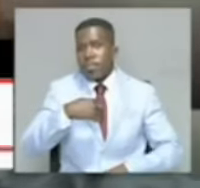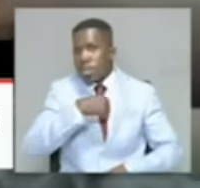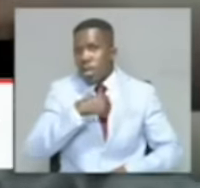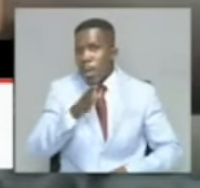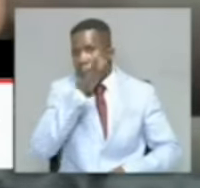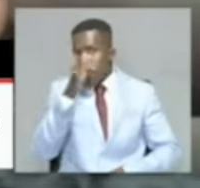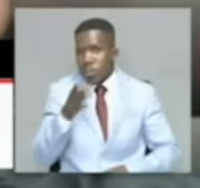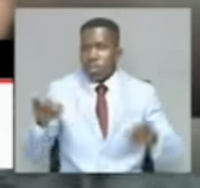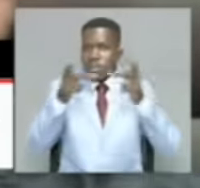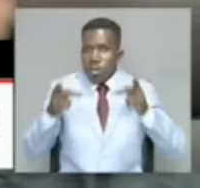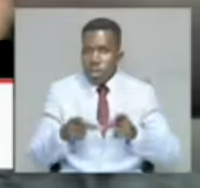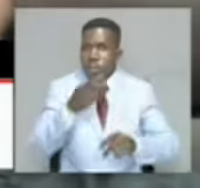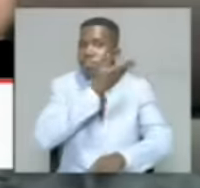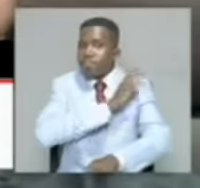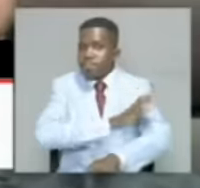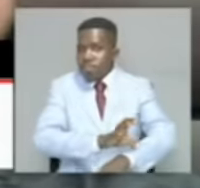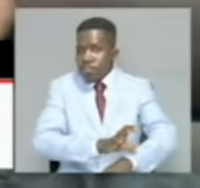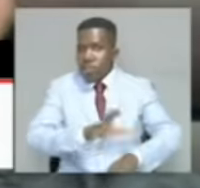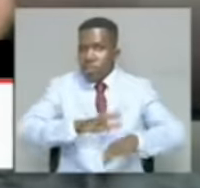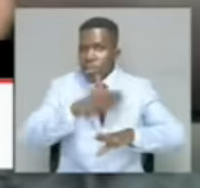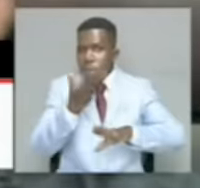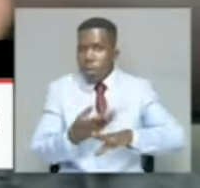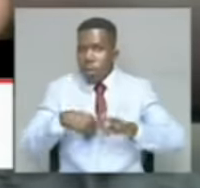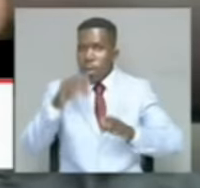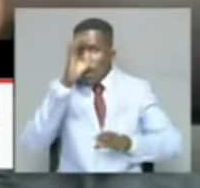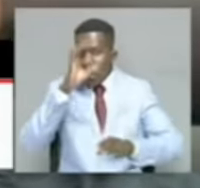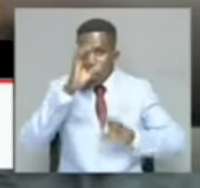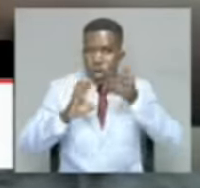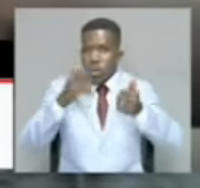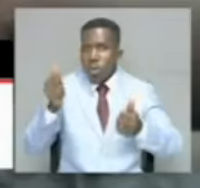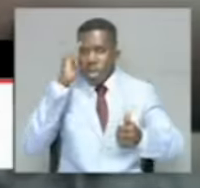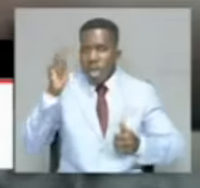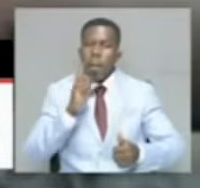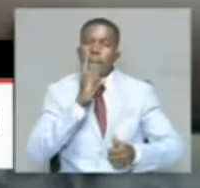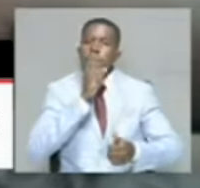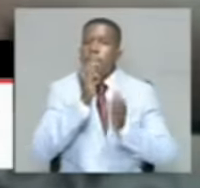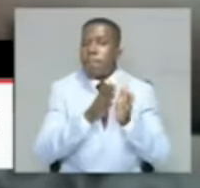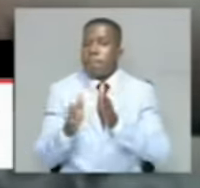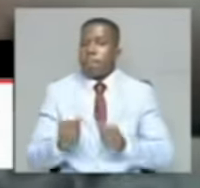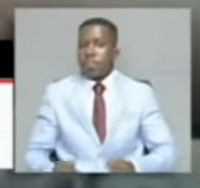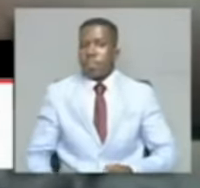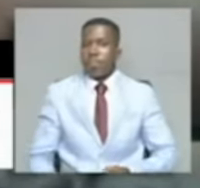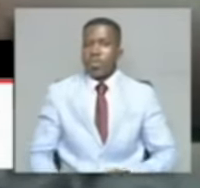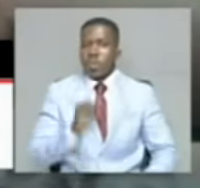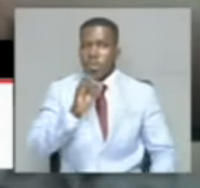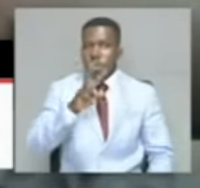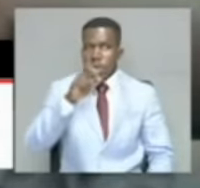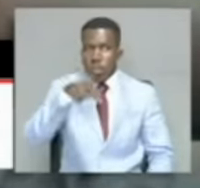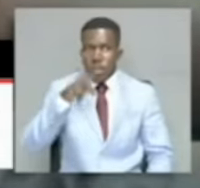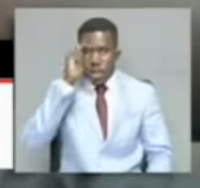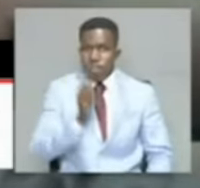buscar ele lá em Cacoaco, depois vamos recolher os outros. Ele que planeja tudo. O Ivan é o chefe do grupo? Sim,